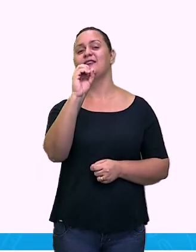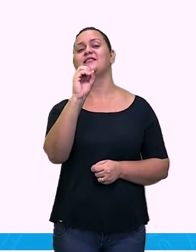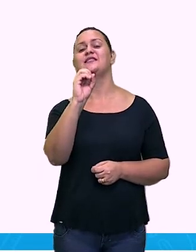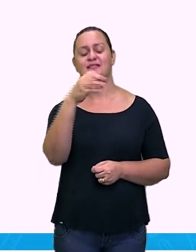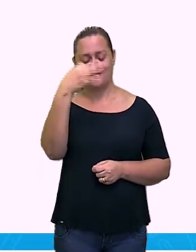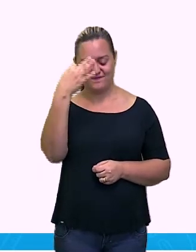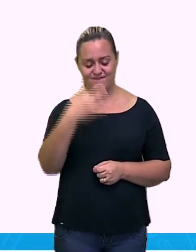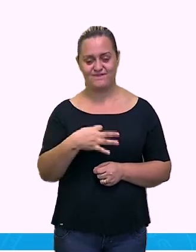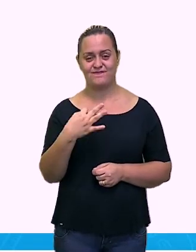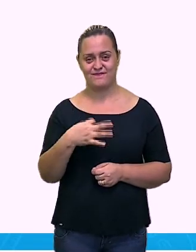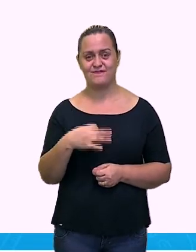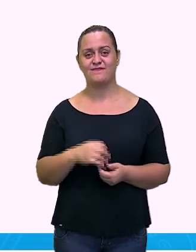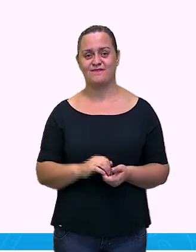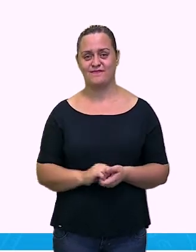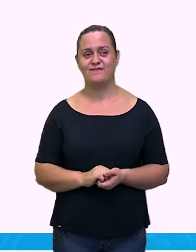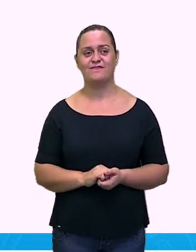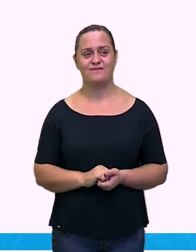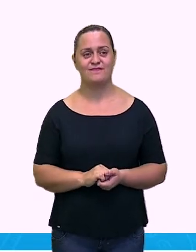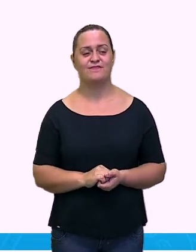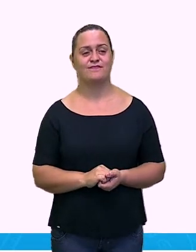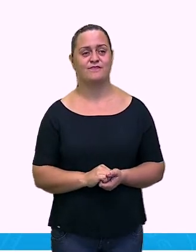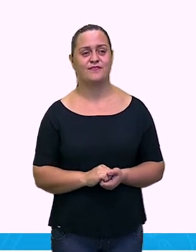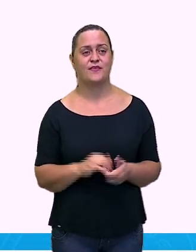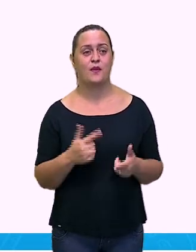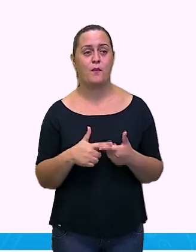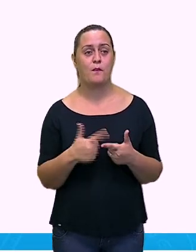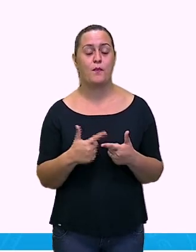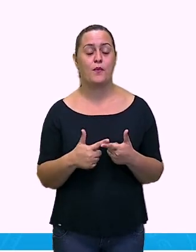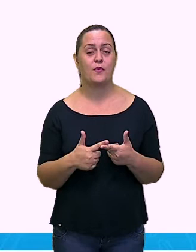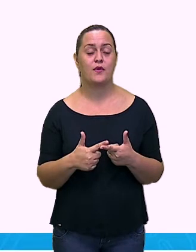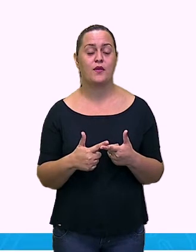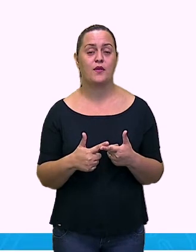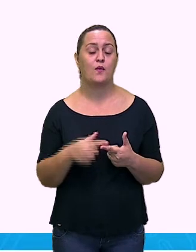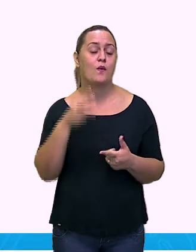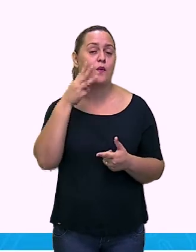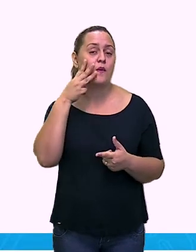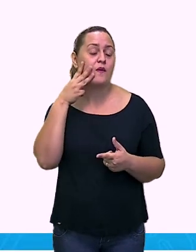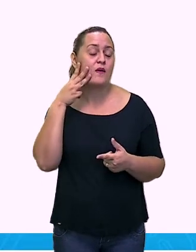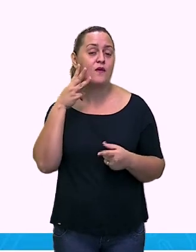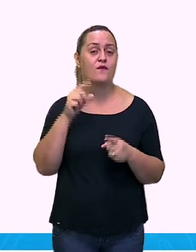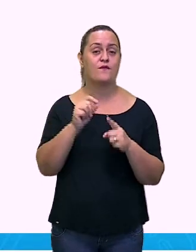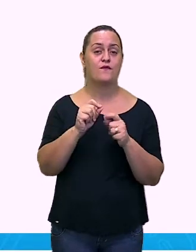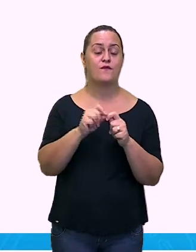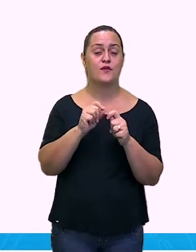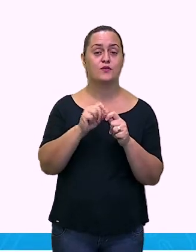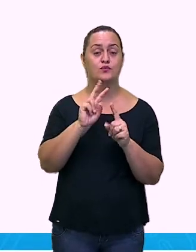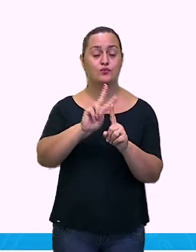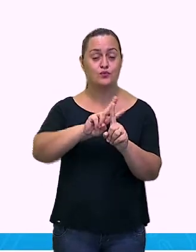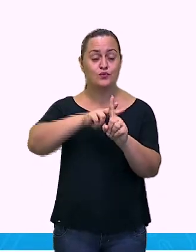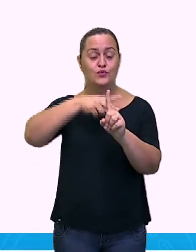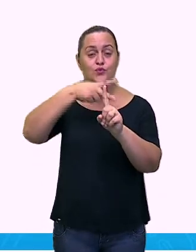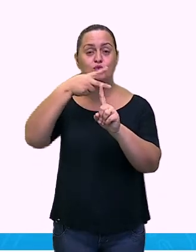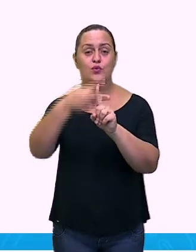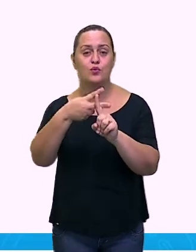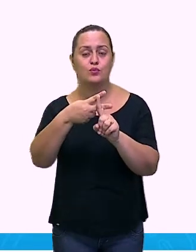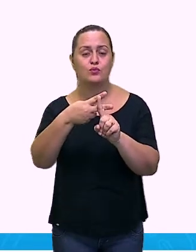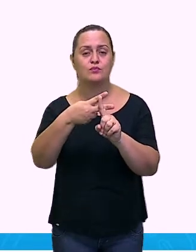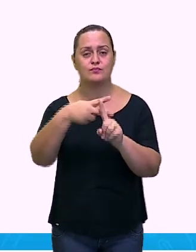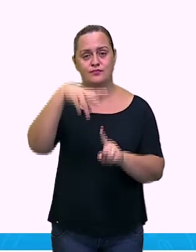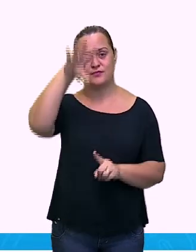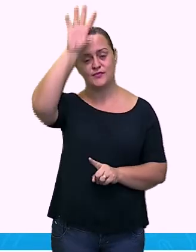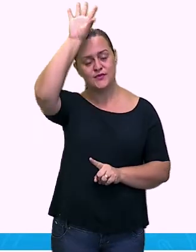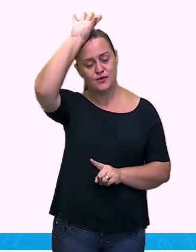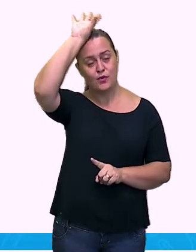E aí é porque o cartão fez o dobro da quantidade que o Cebolinha